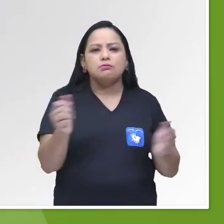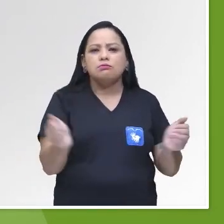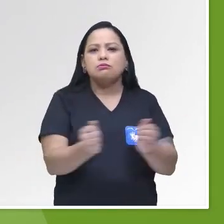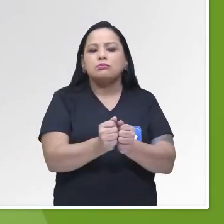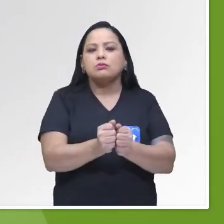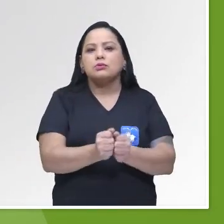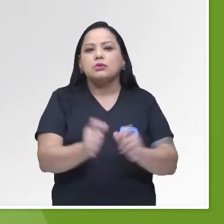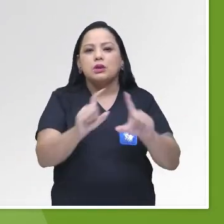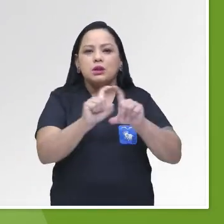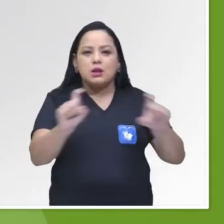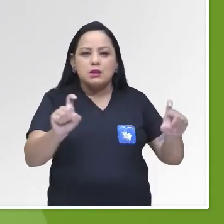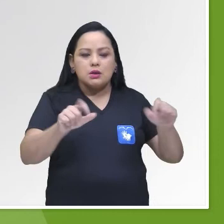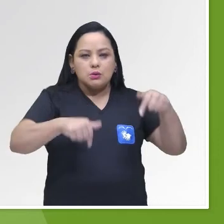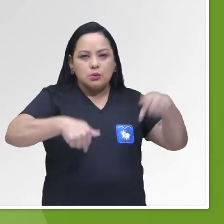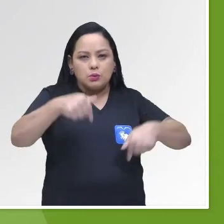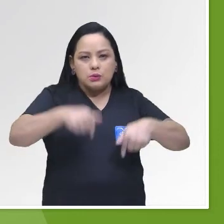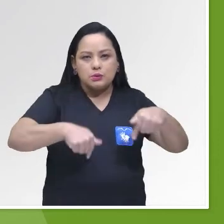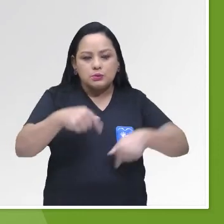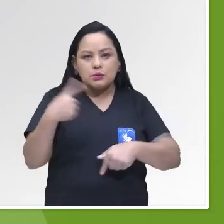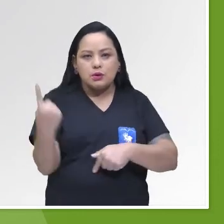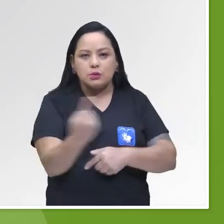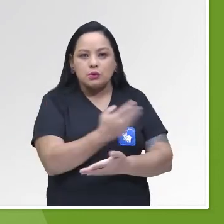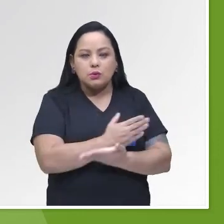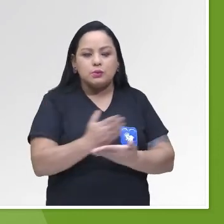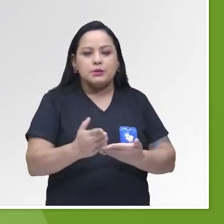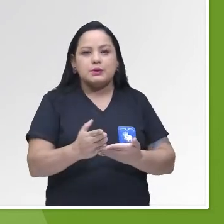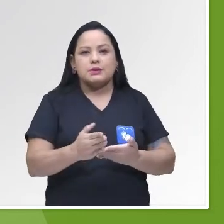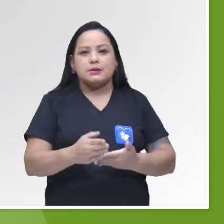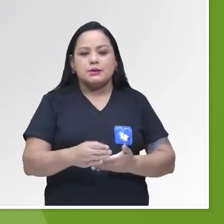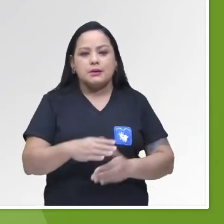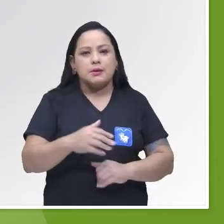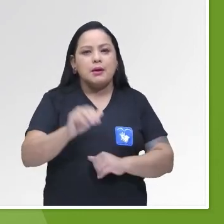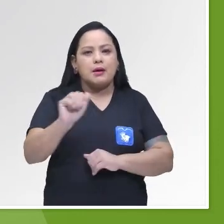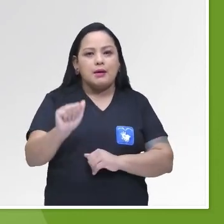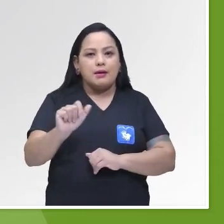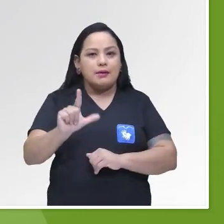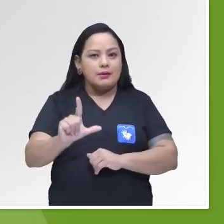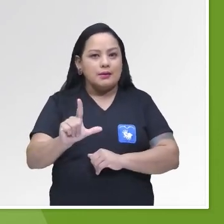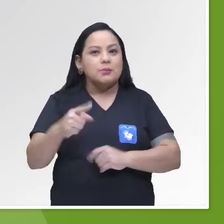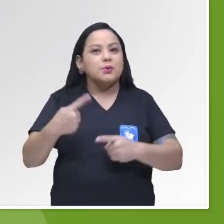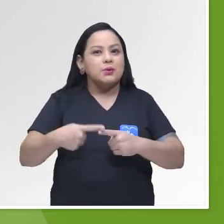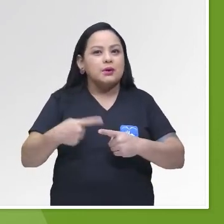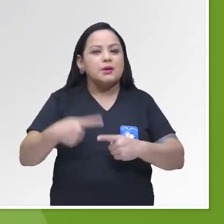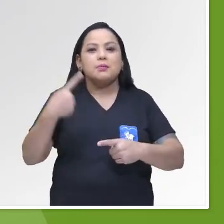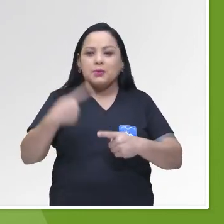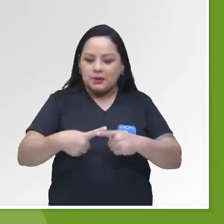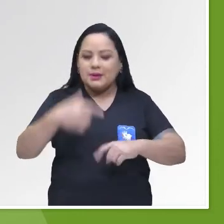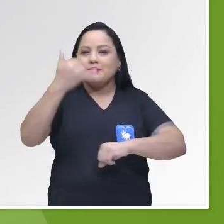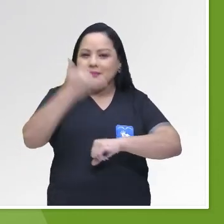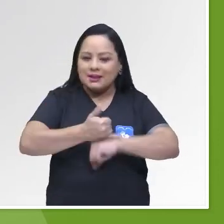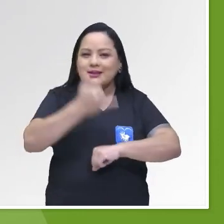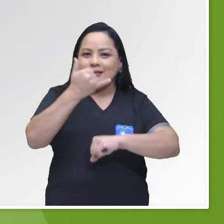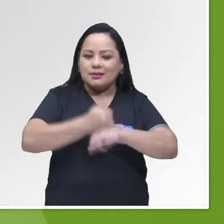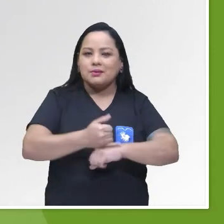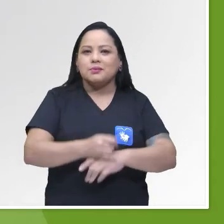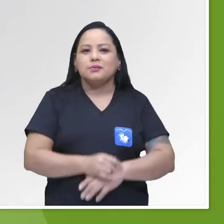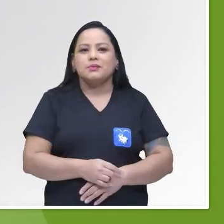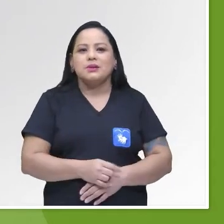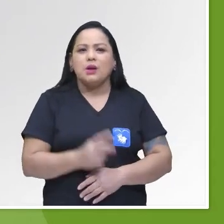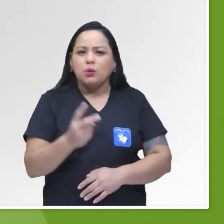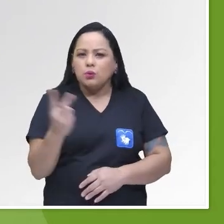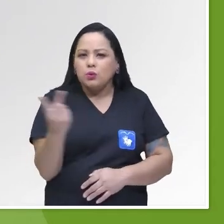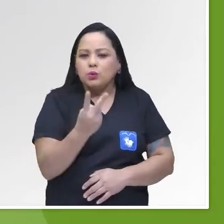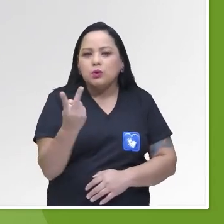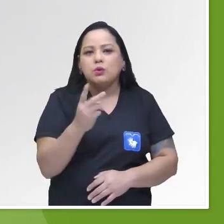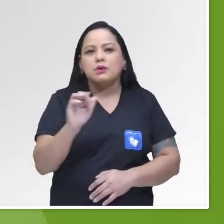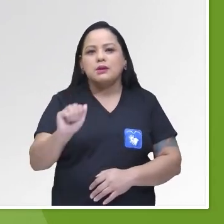nessa equação química eu vou iniciar pelo alumínio, tá bom? Então, como eu tenho aqui, ó, 2